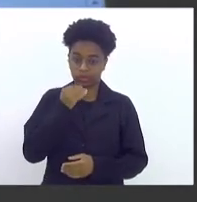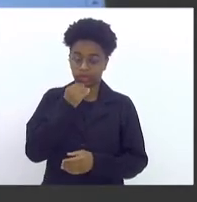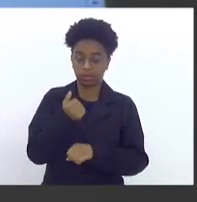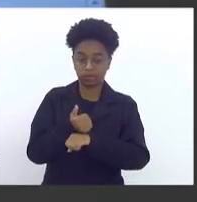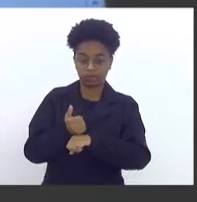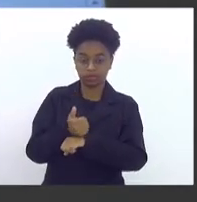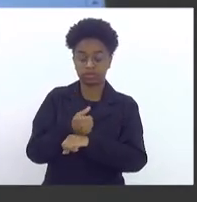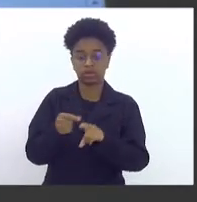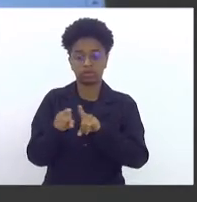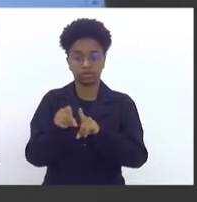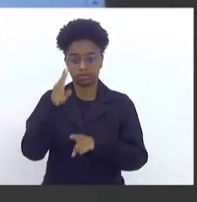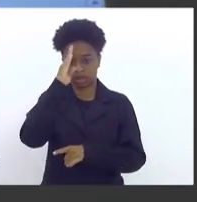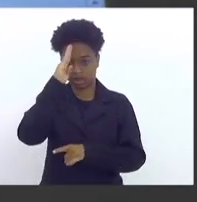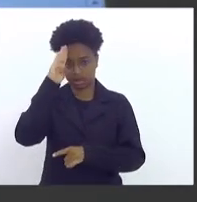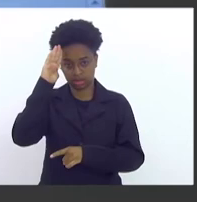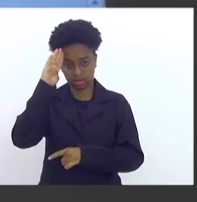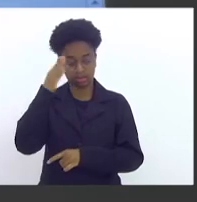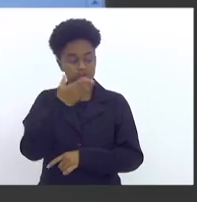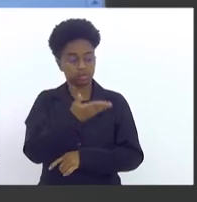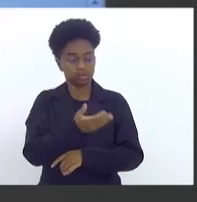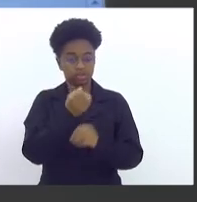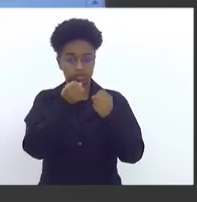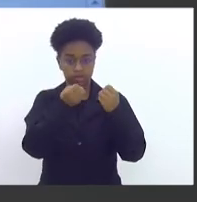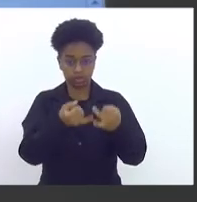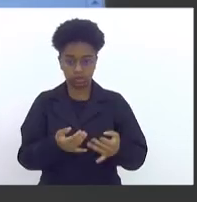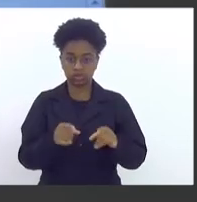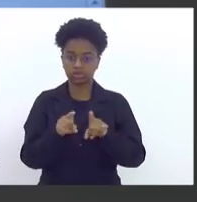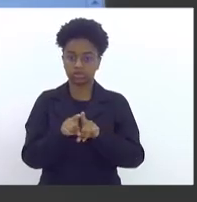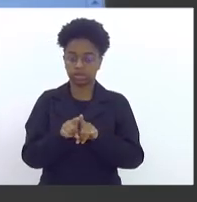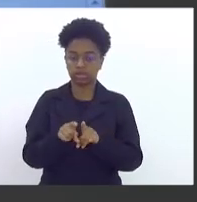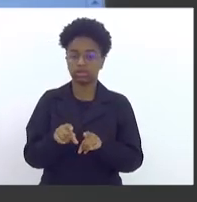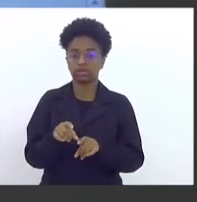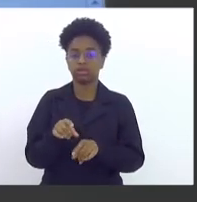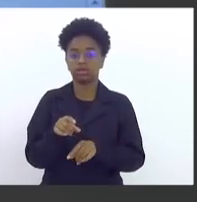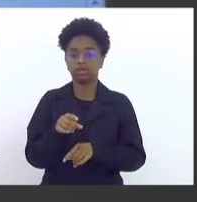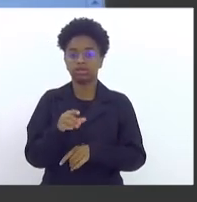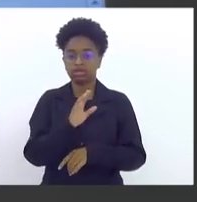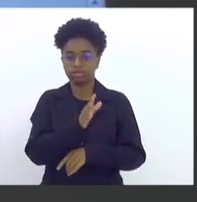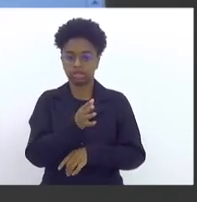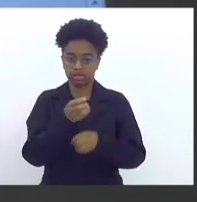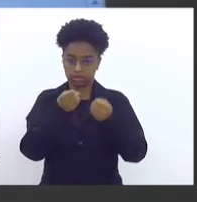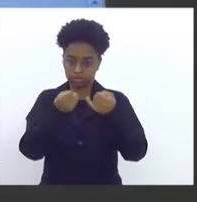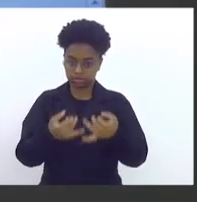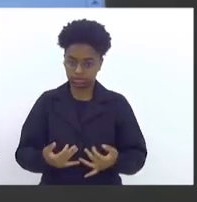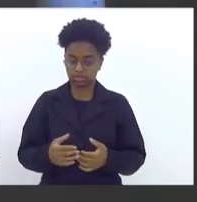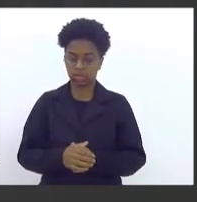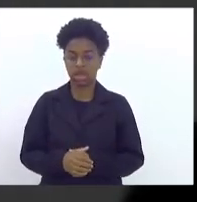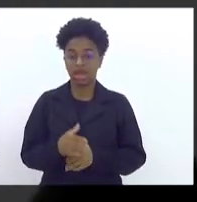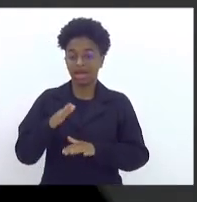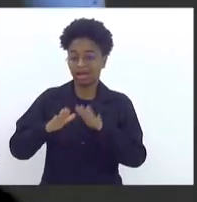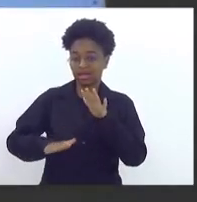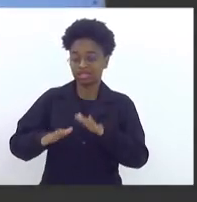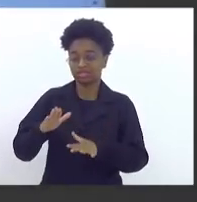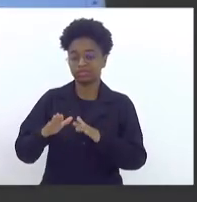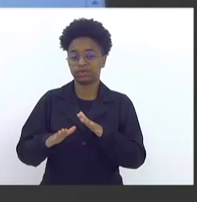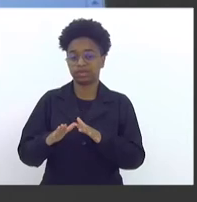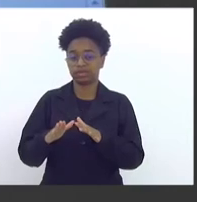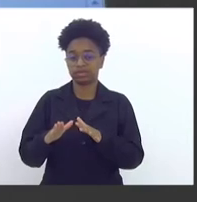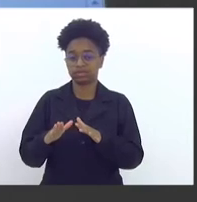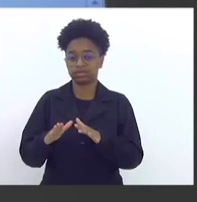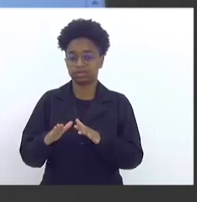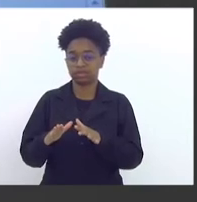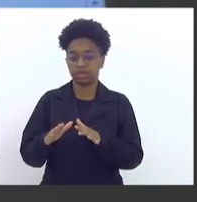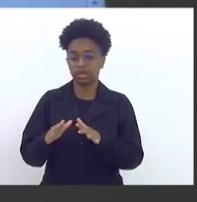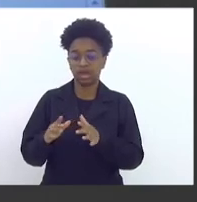como a professora explicou e a doutora Carla explicou é Muitas vezes os casos de